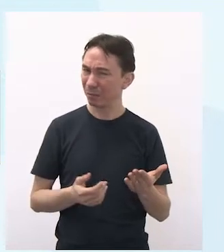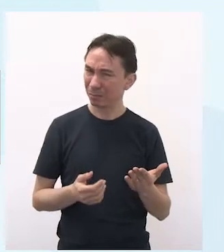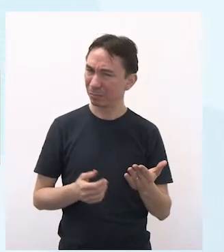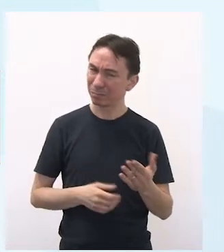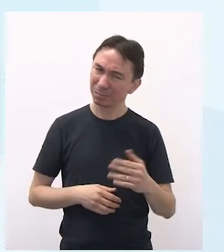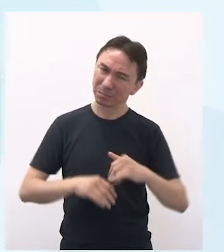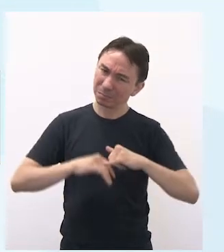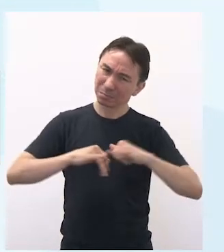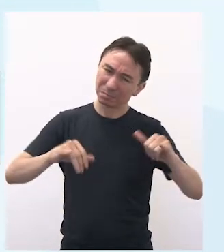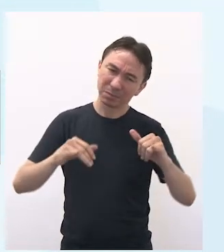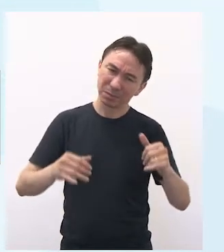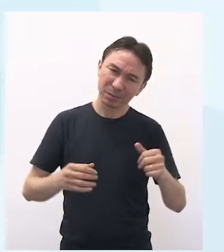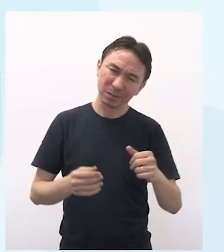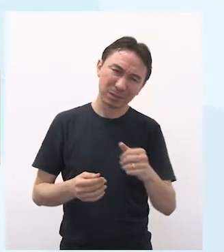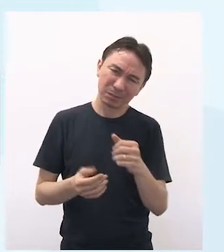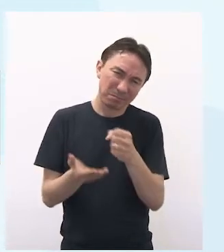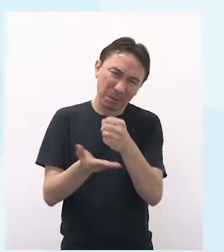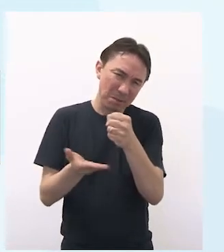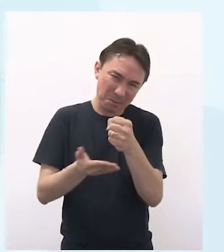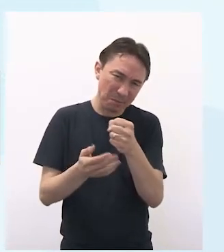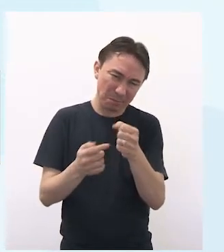que vocês depois possam